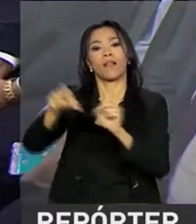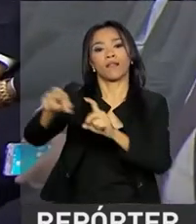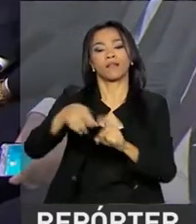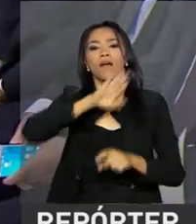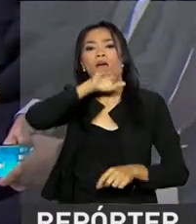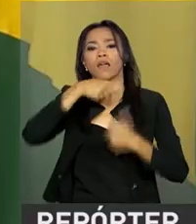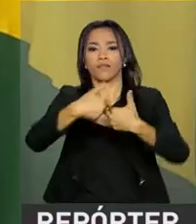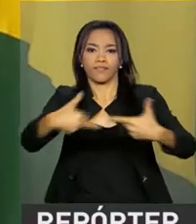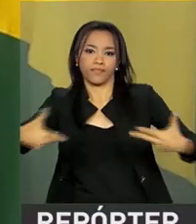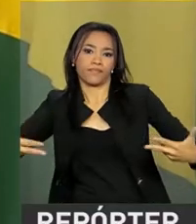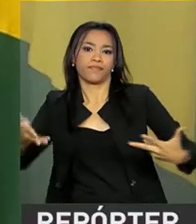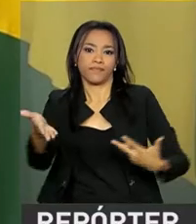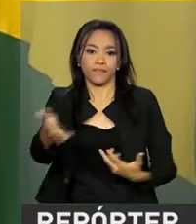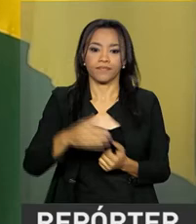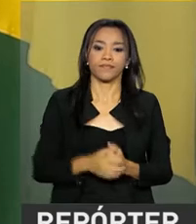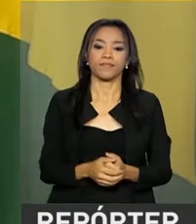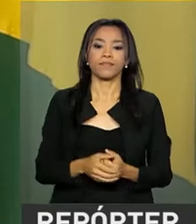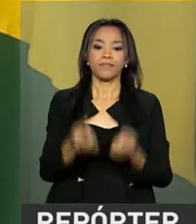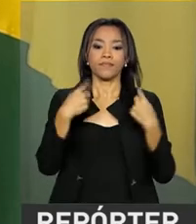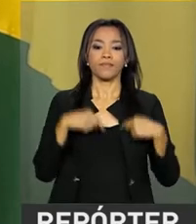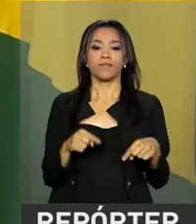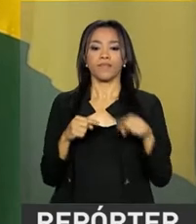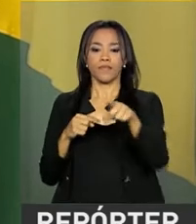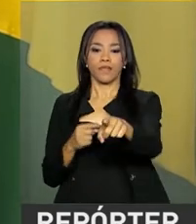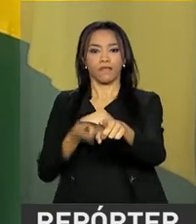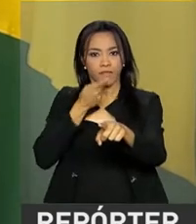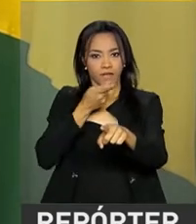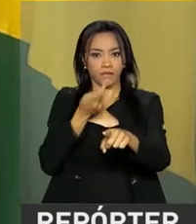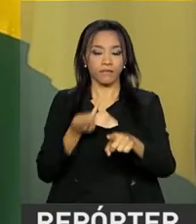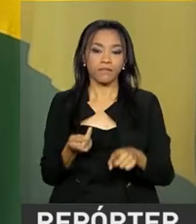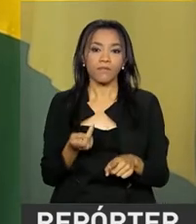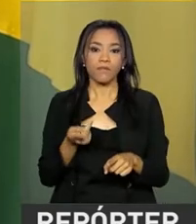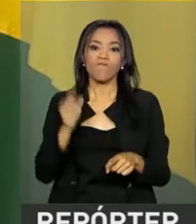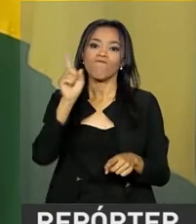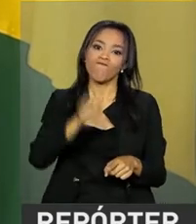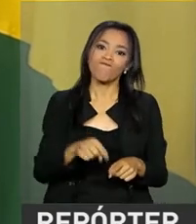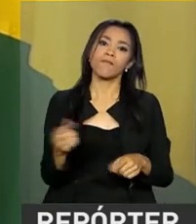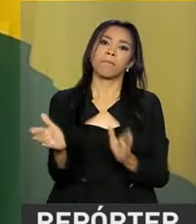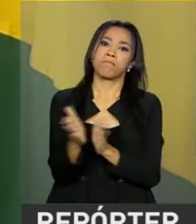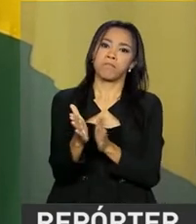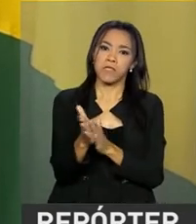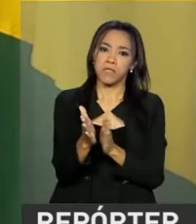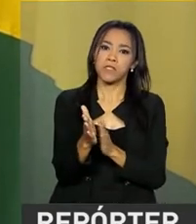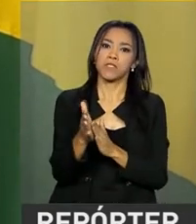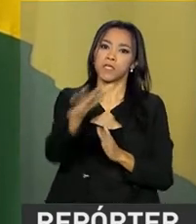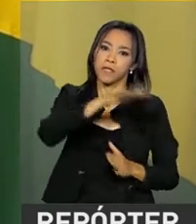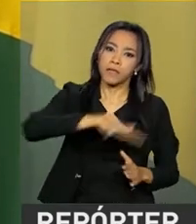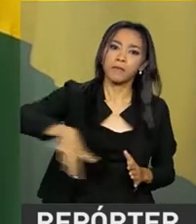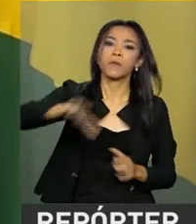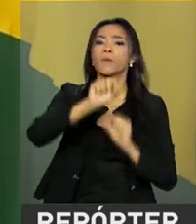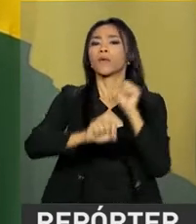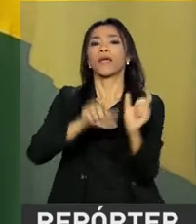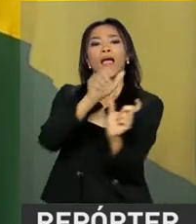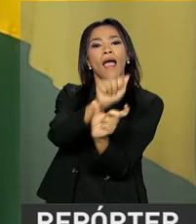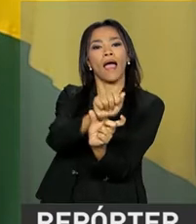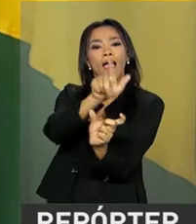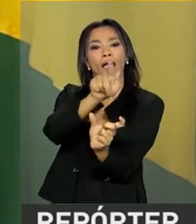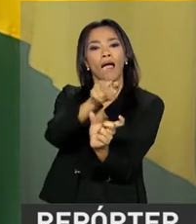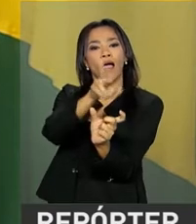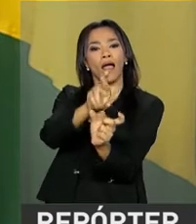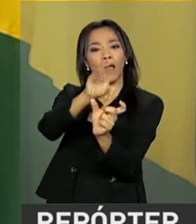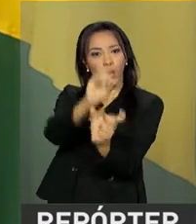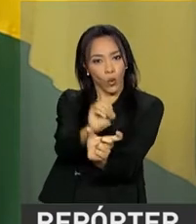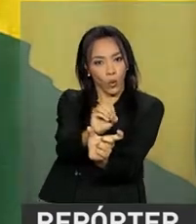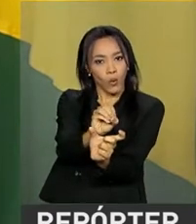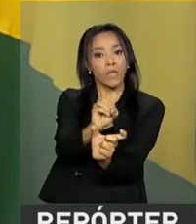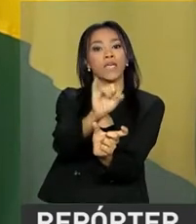se de mais uma vez prestigiar a nossa agro em indústria e agroindústria